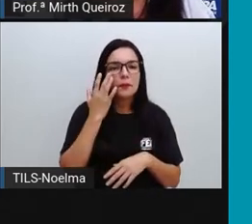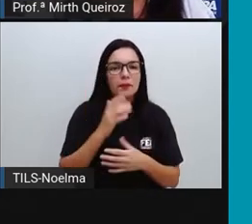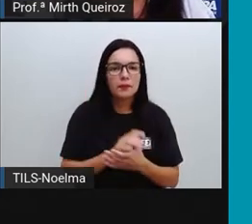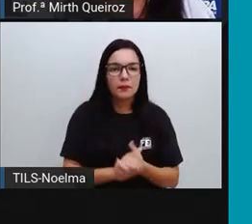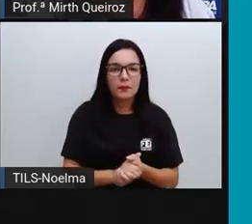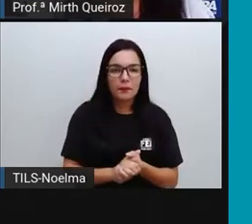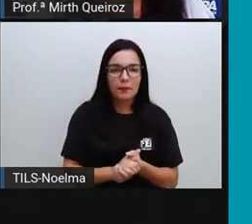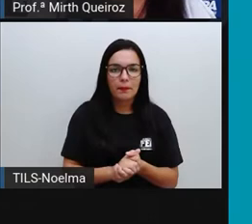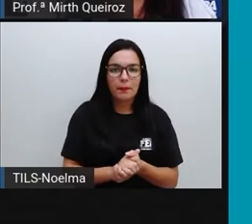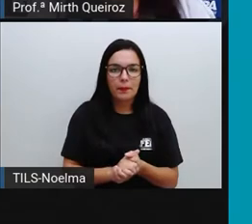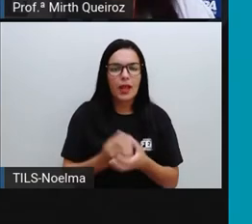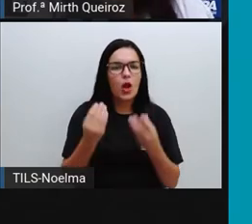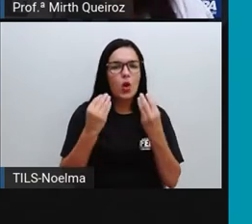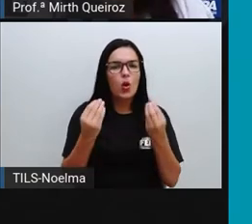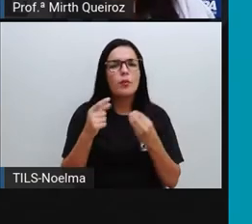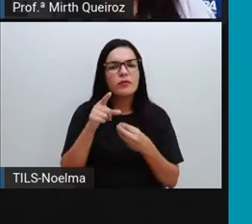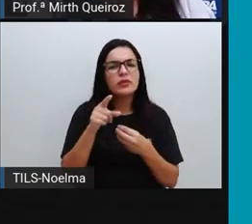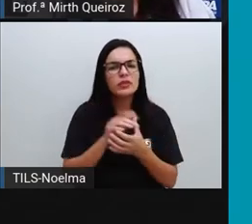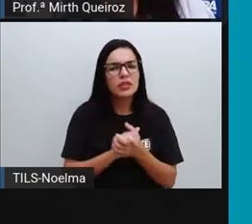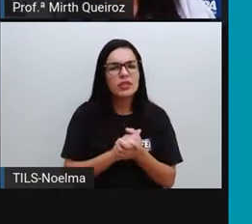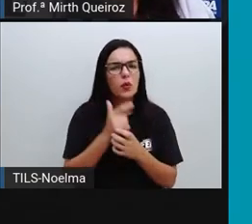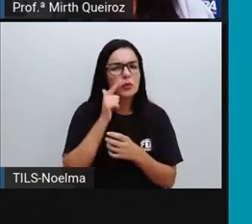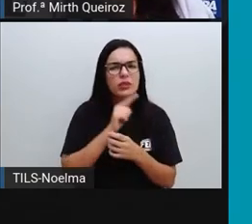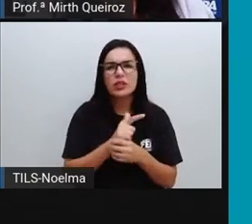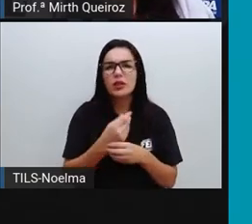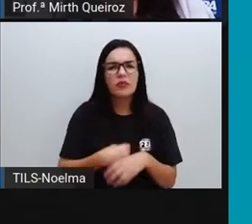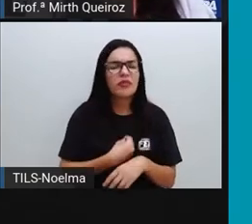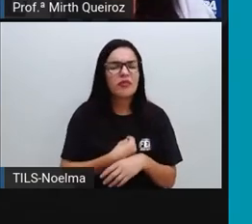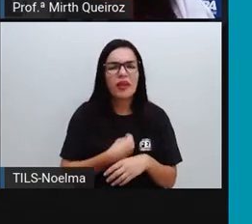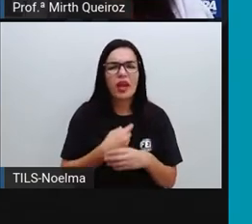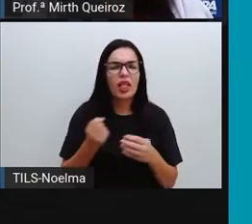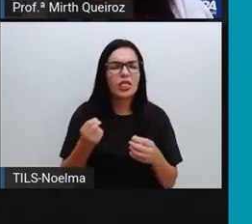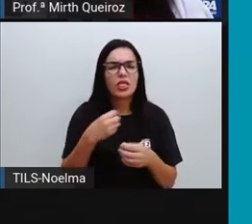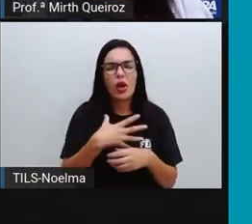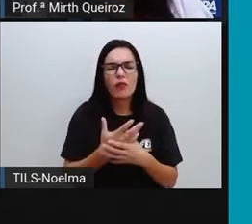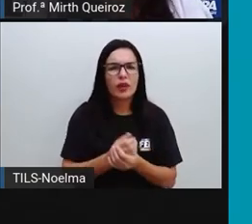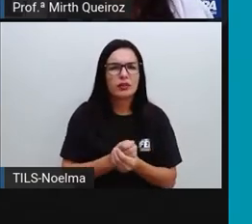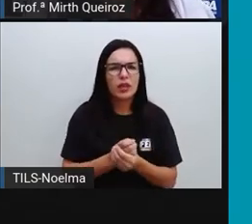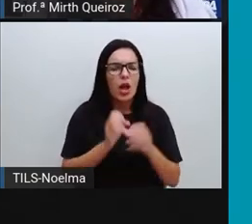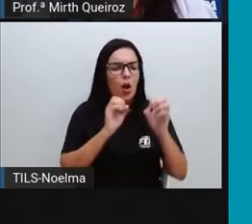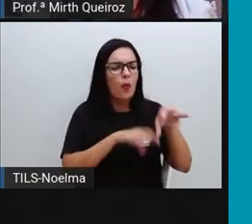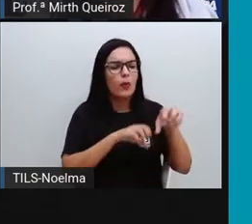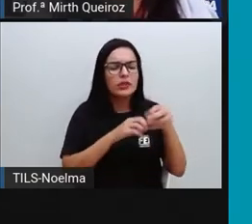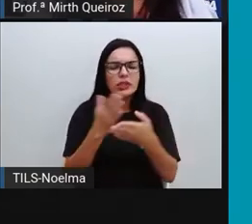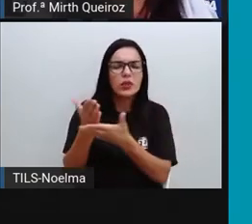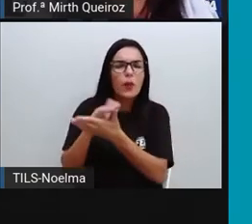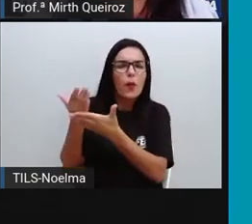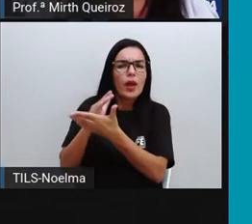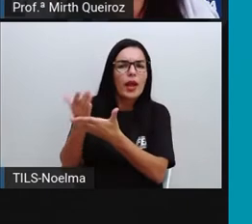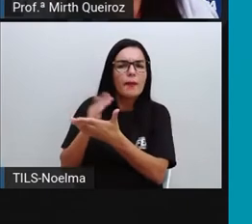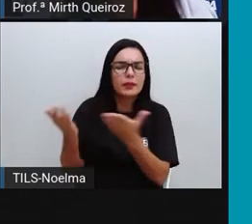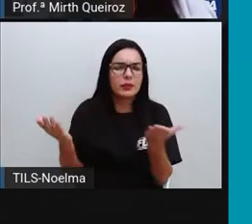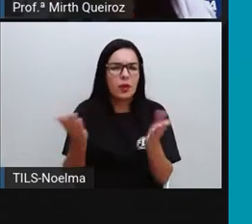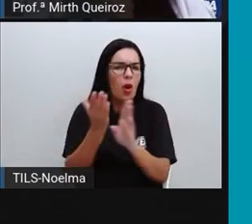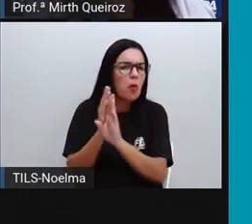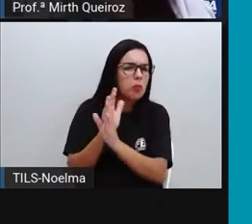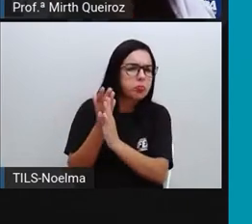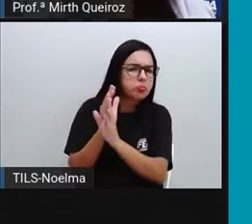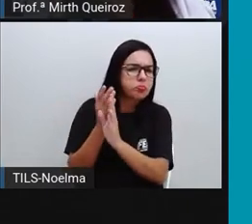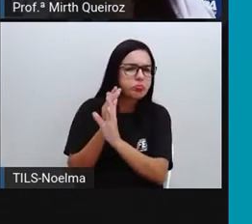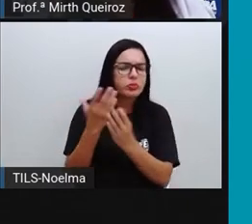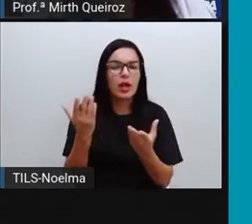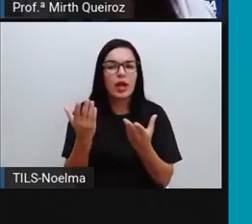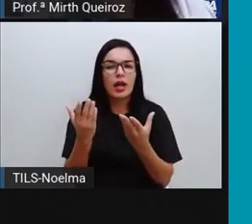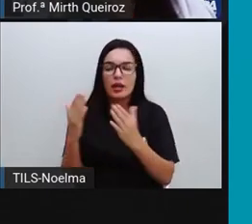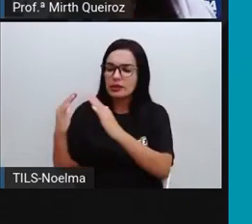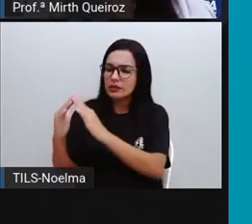2021. Como foi que vocês lideram com essa nova forma? O ensino híbrido, parte em casa, parte na